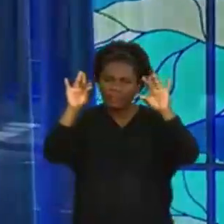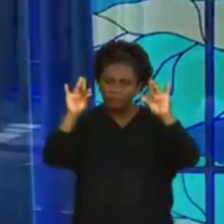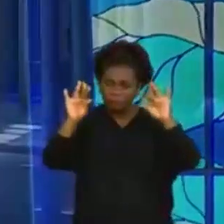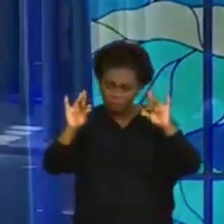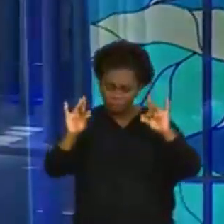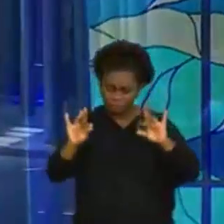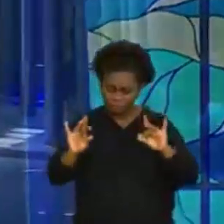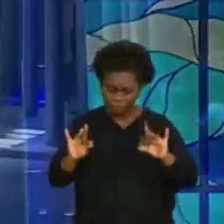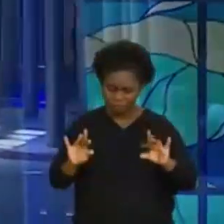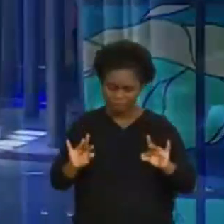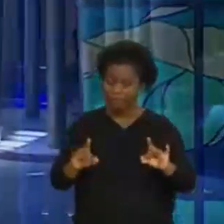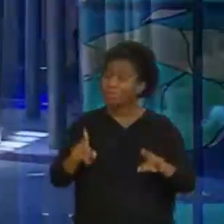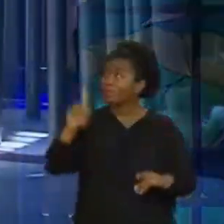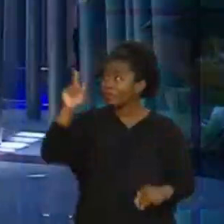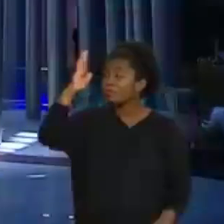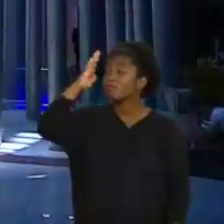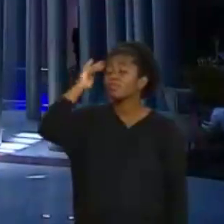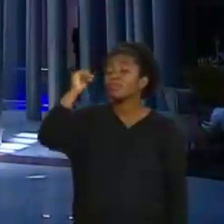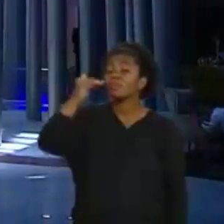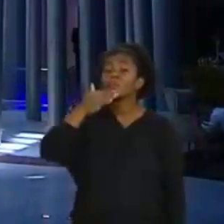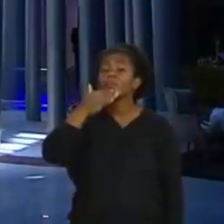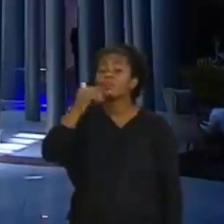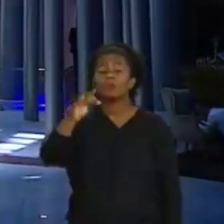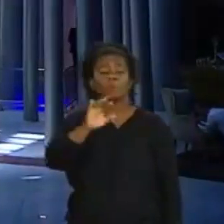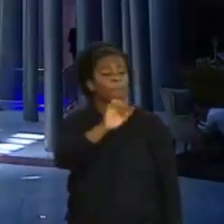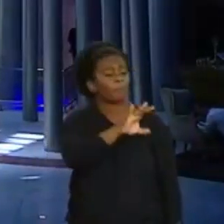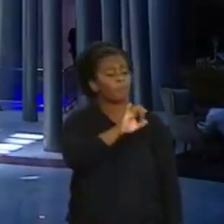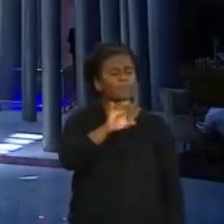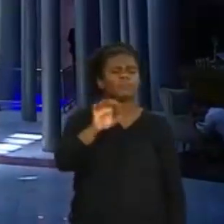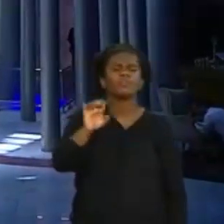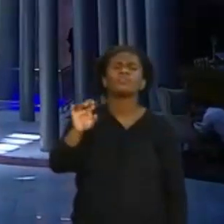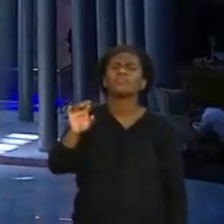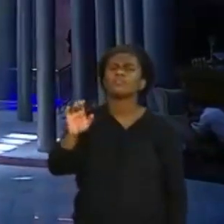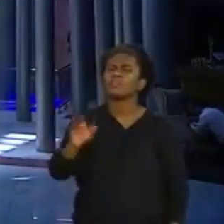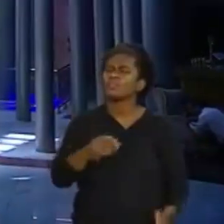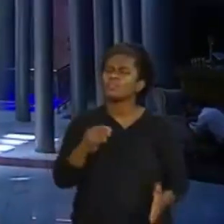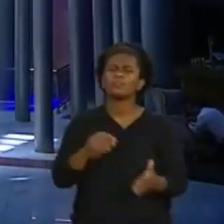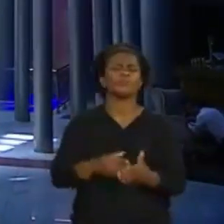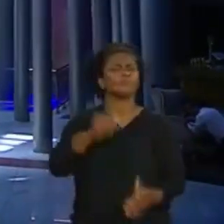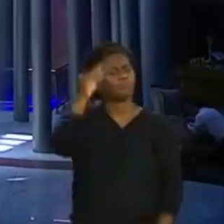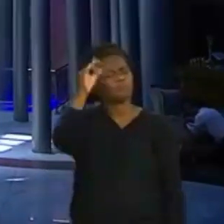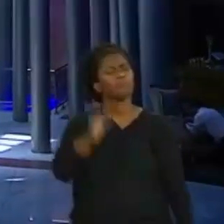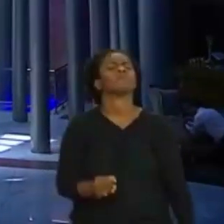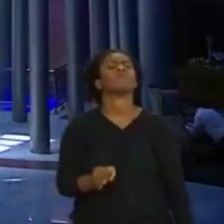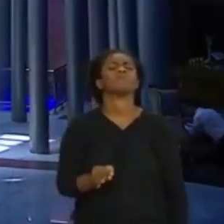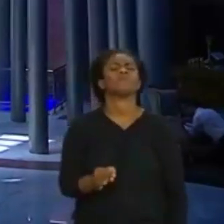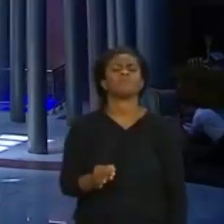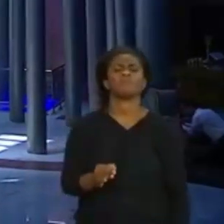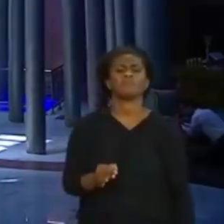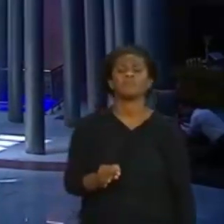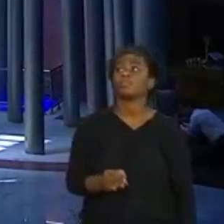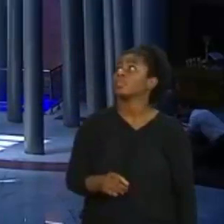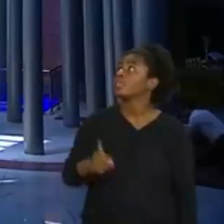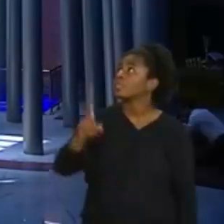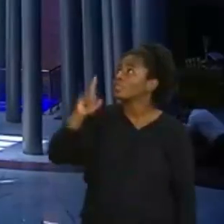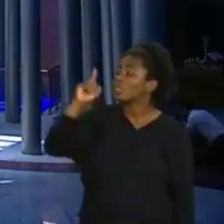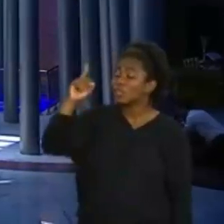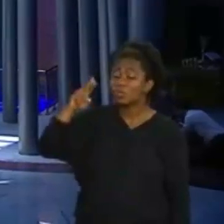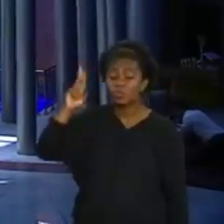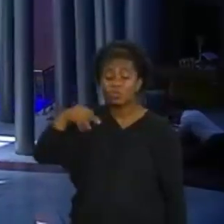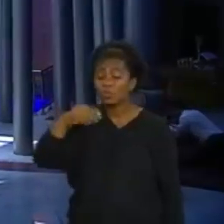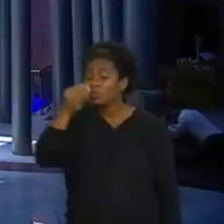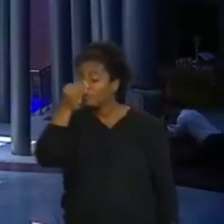Deus sabe o que é melhor para cada um, vai dar certo. Ele não vai te desamparar,